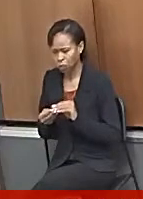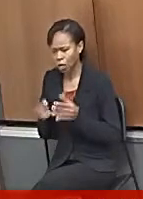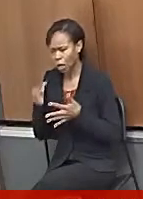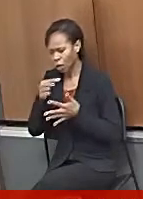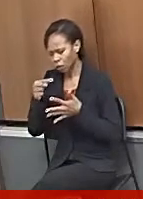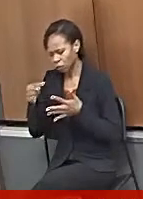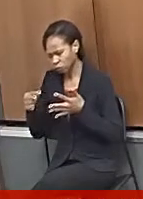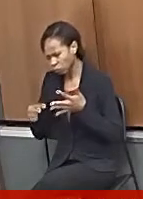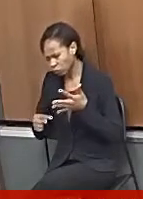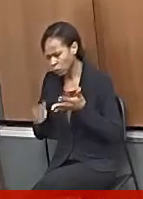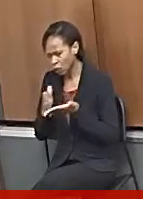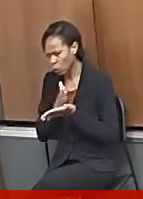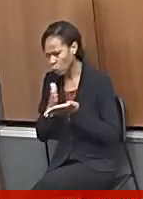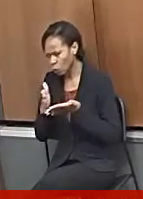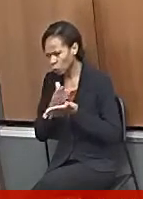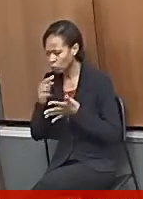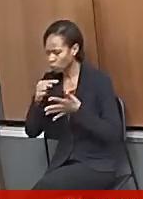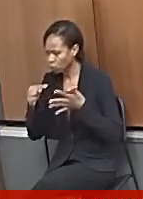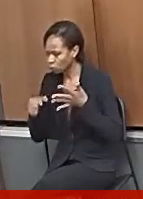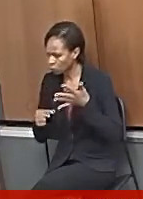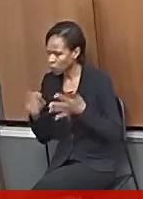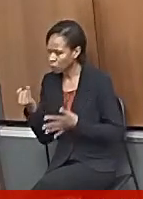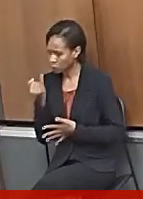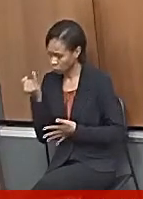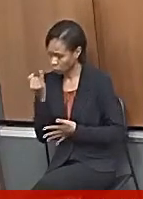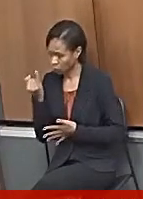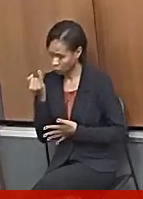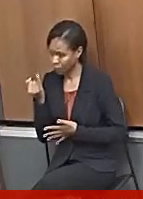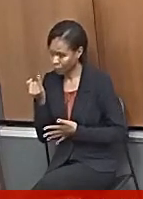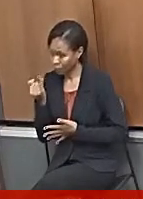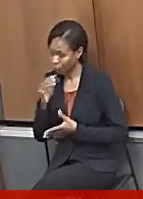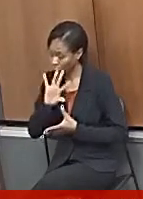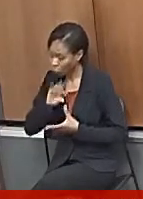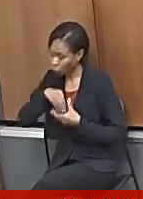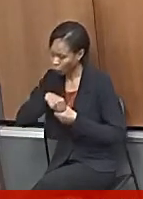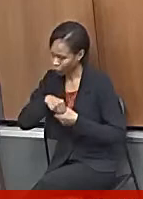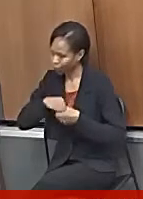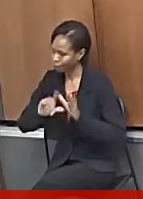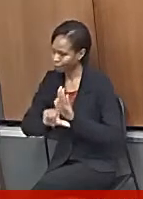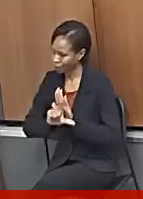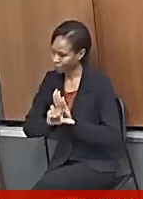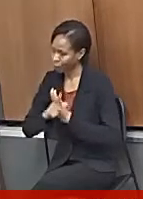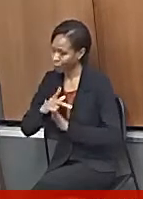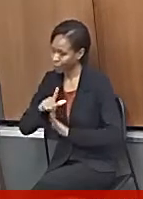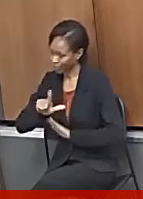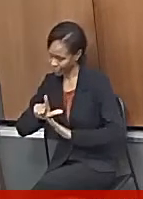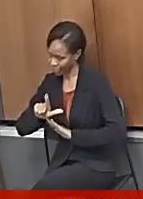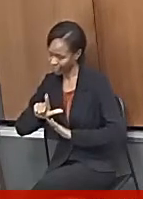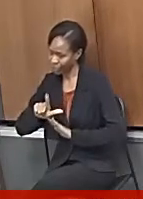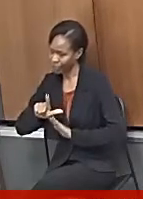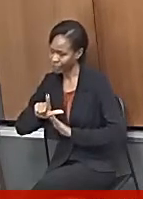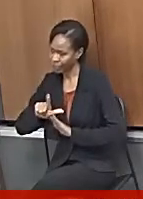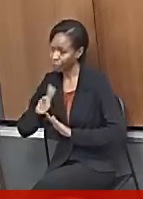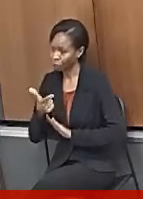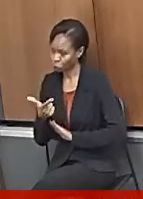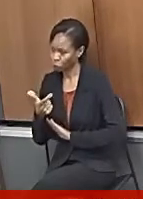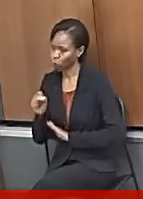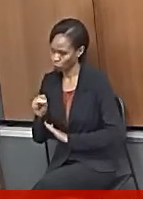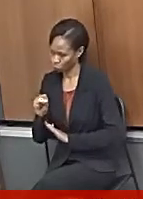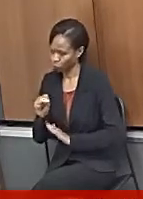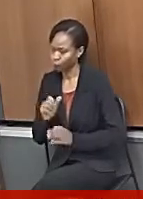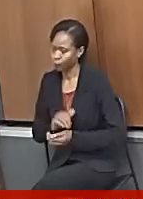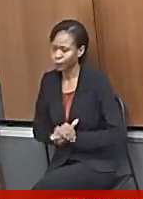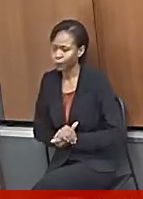alguns com alguma pontuação necessária inclusive fez incluída nessa pele essa plc é 28